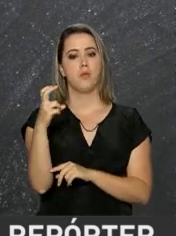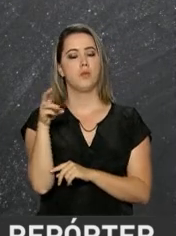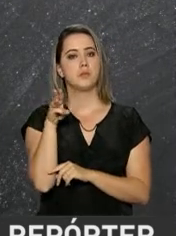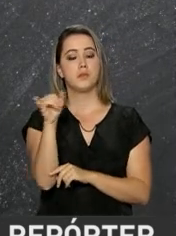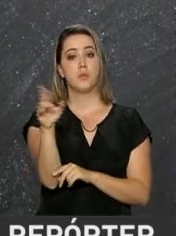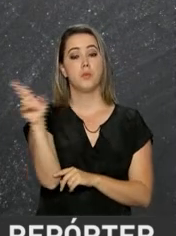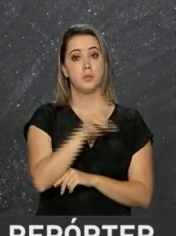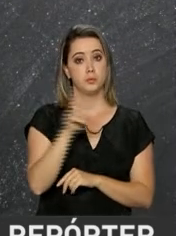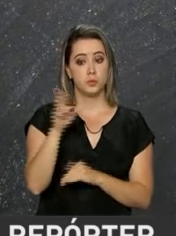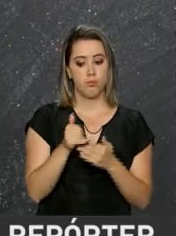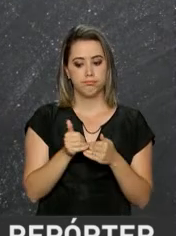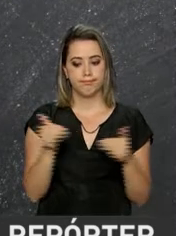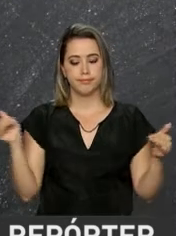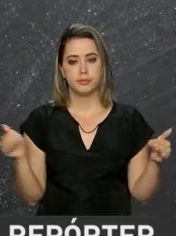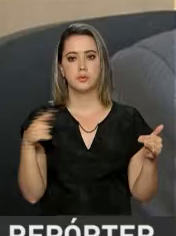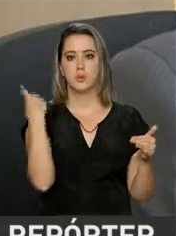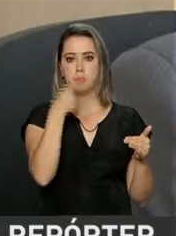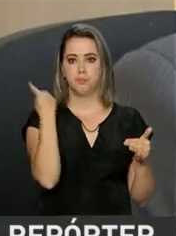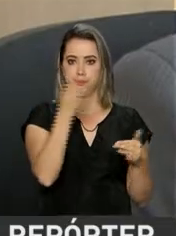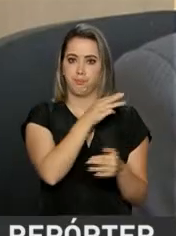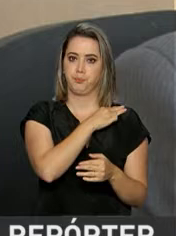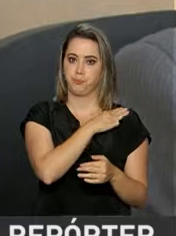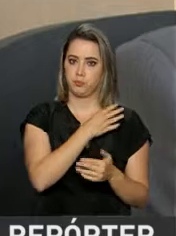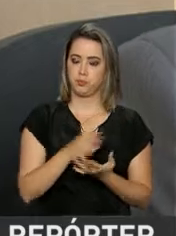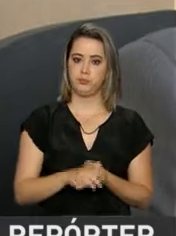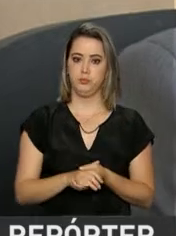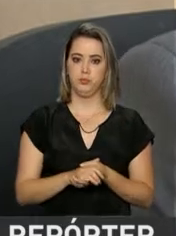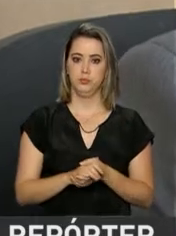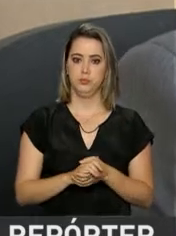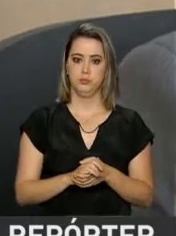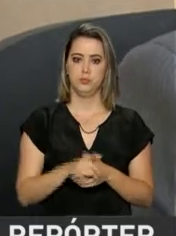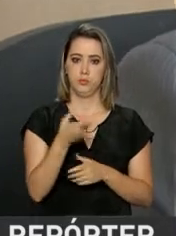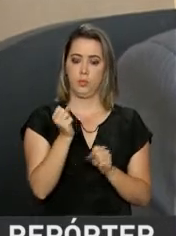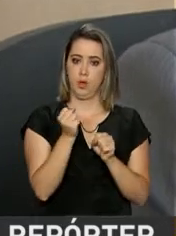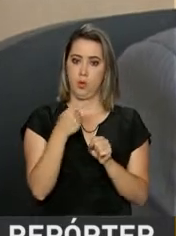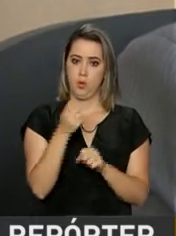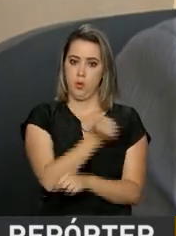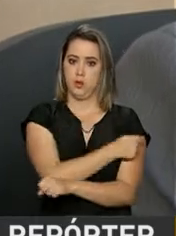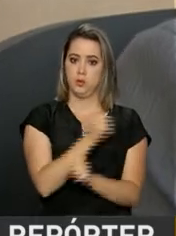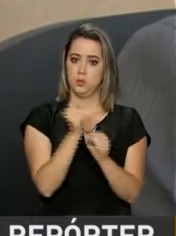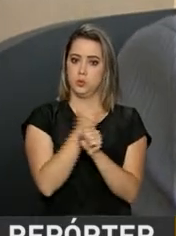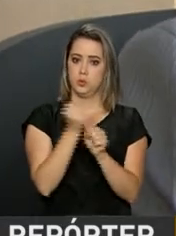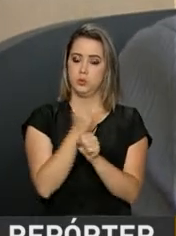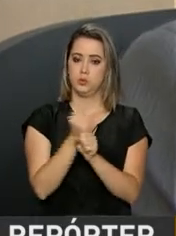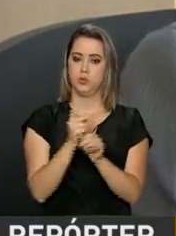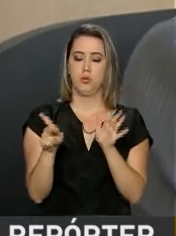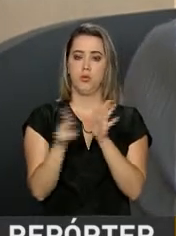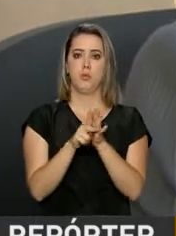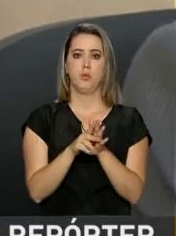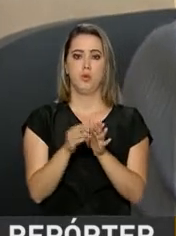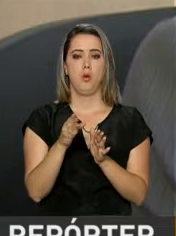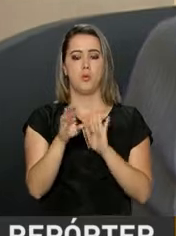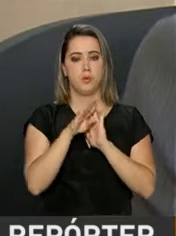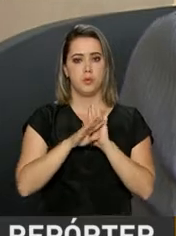na expansão do ensino integral anos quando temperar o aluno com seu projeto de vida ele vai poder dizer aquilo que o sonho